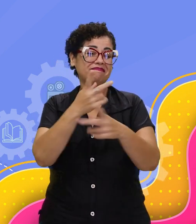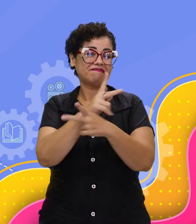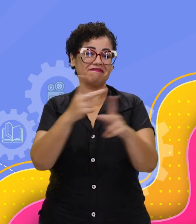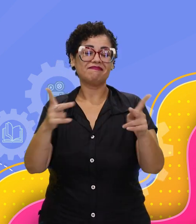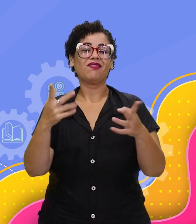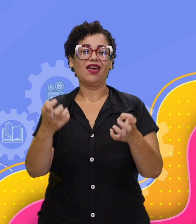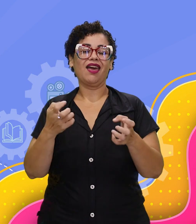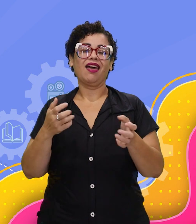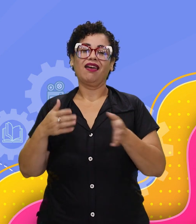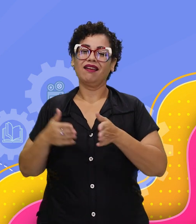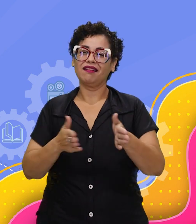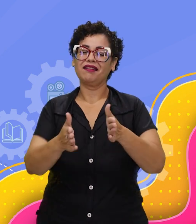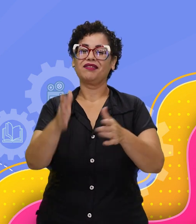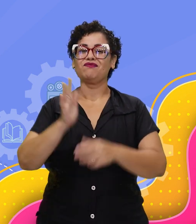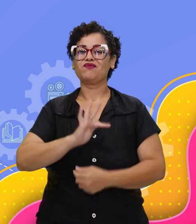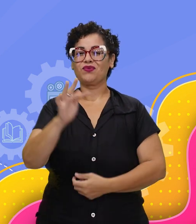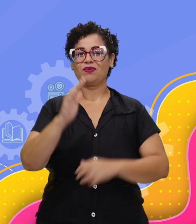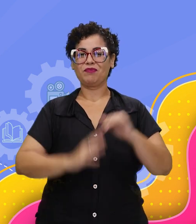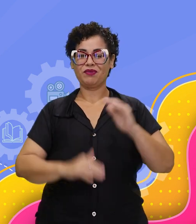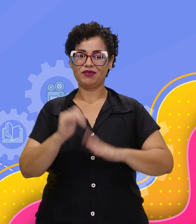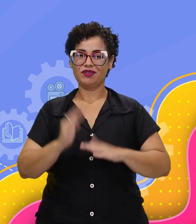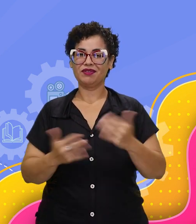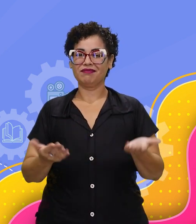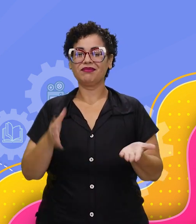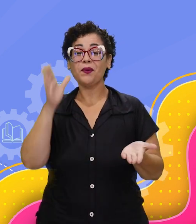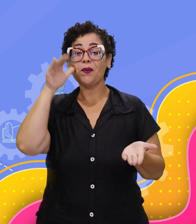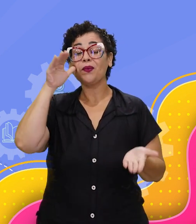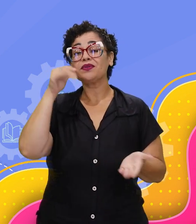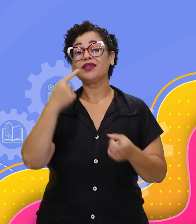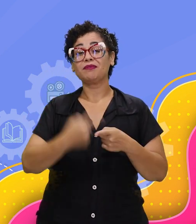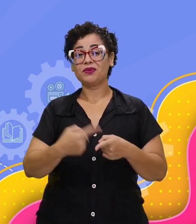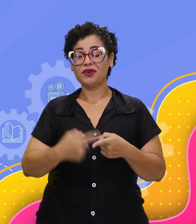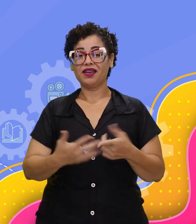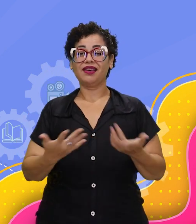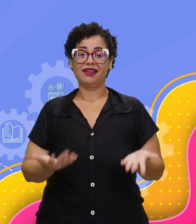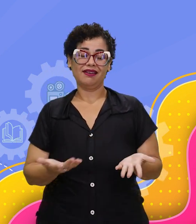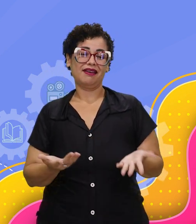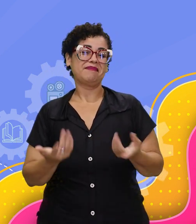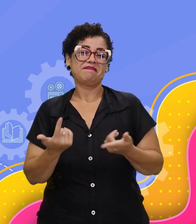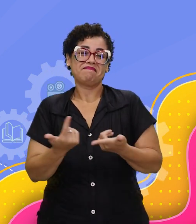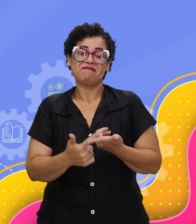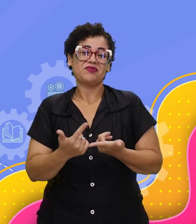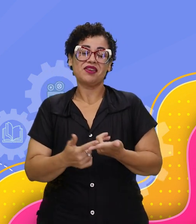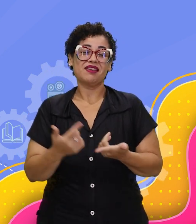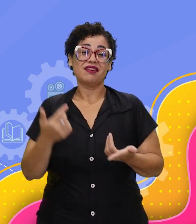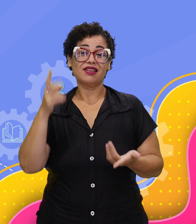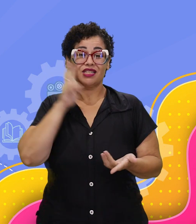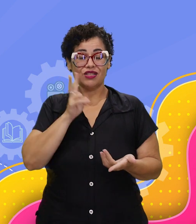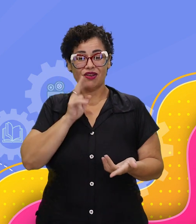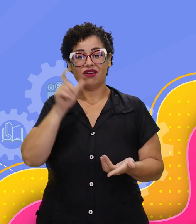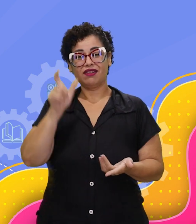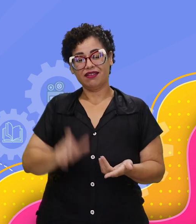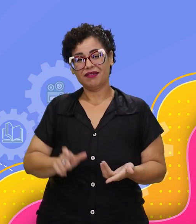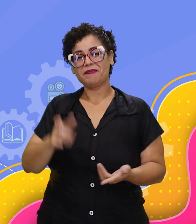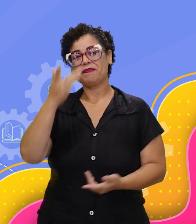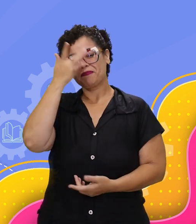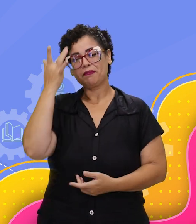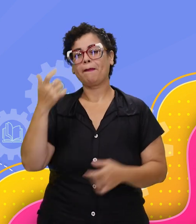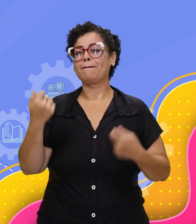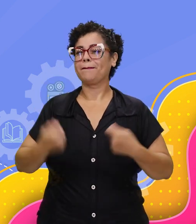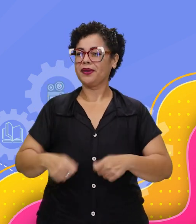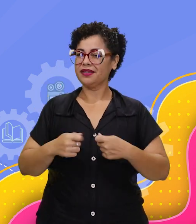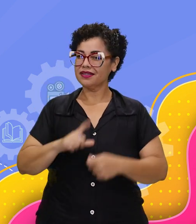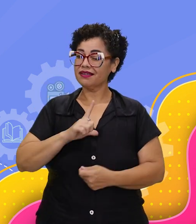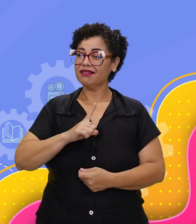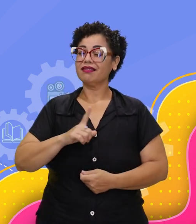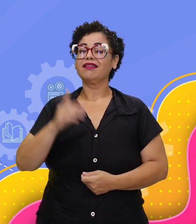essa profissão. Por que curiosidade? Porque o historiador, ele precisa ter curiosidade a respeito